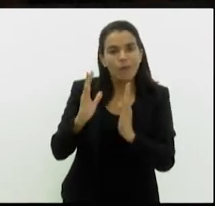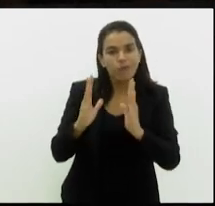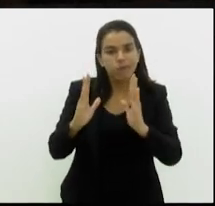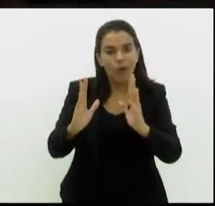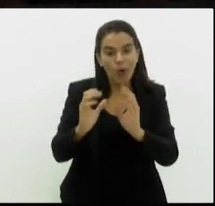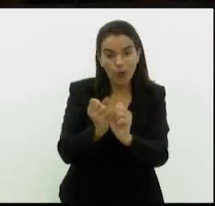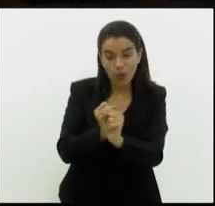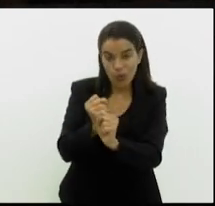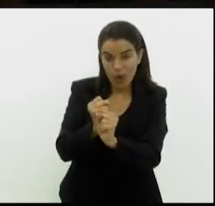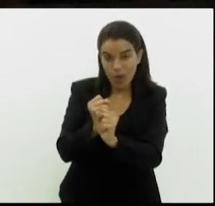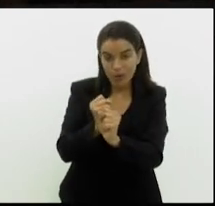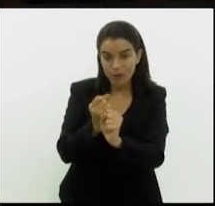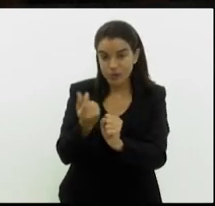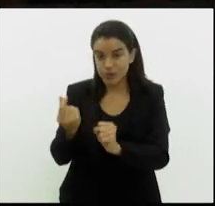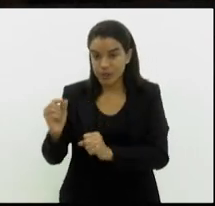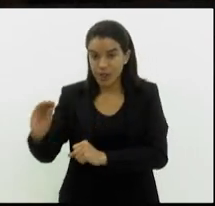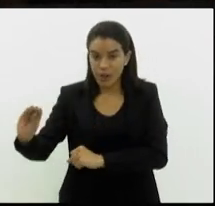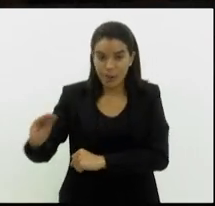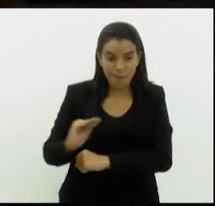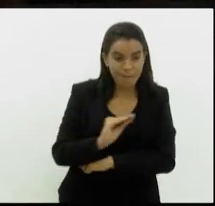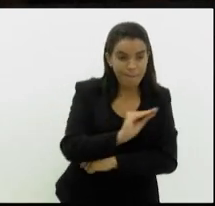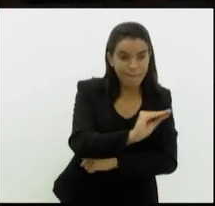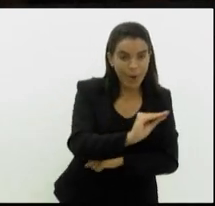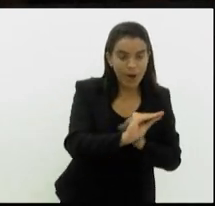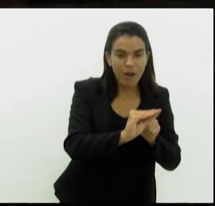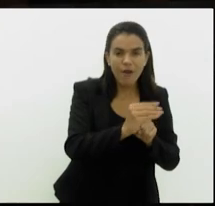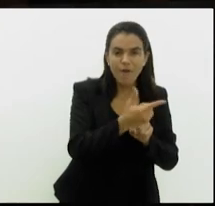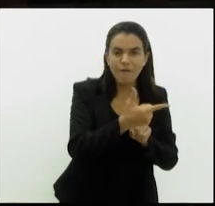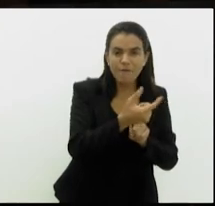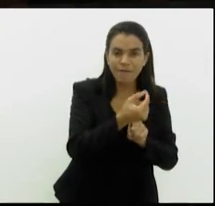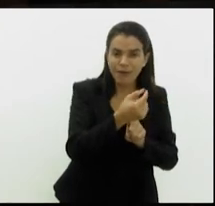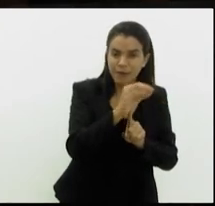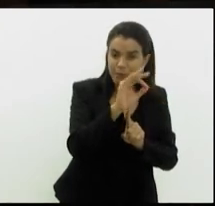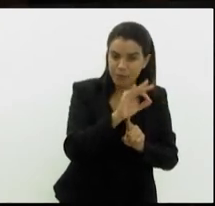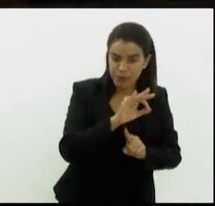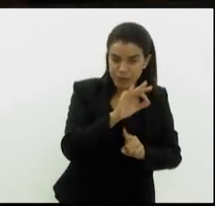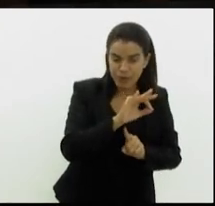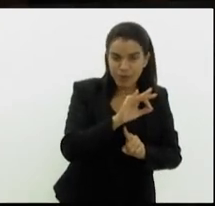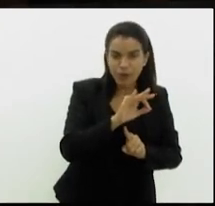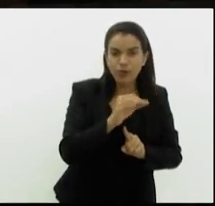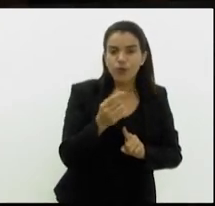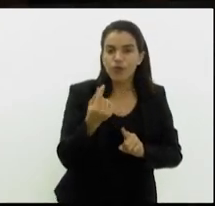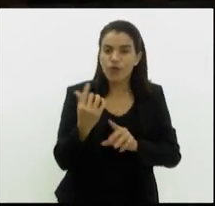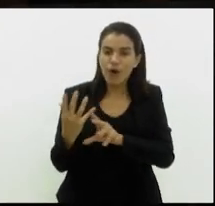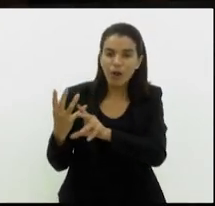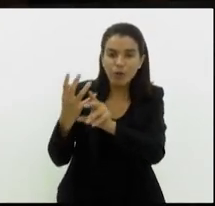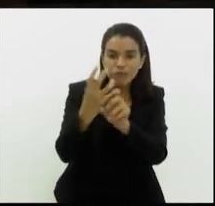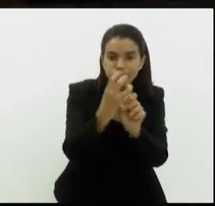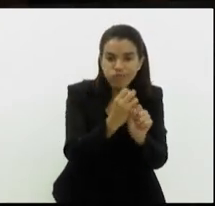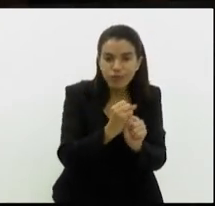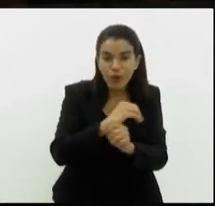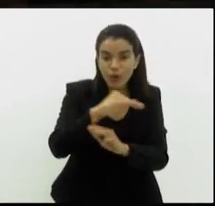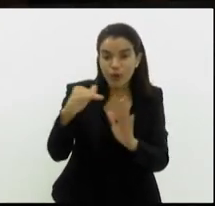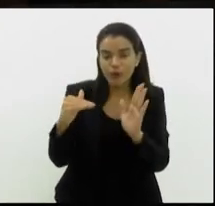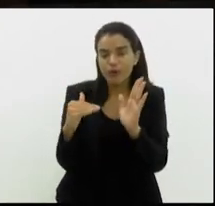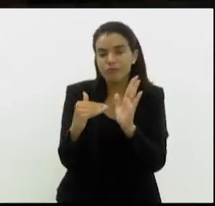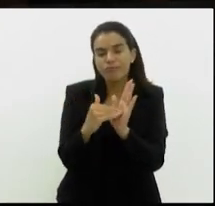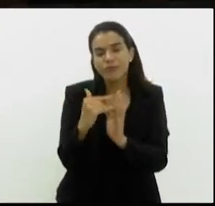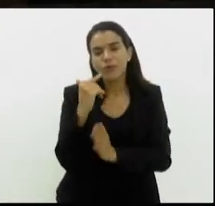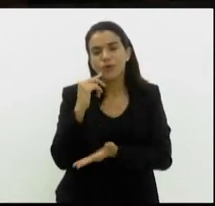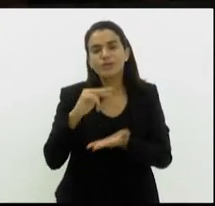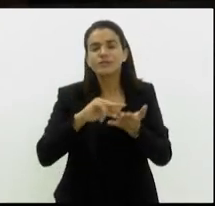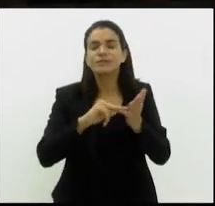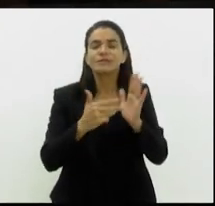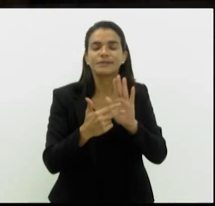e remanejamentos na ordem de 20% do valor total do orçamento,